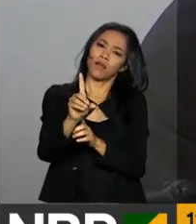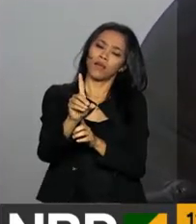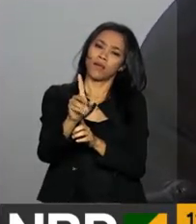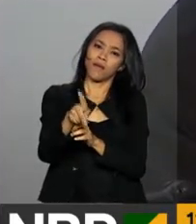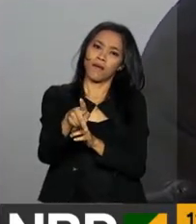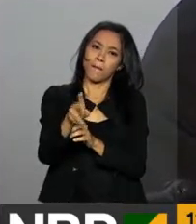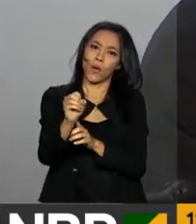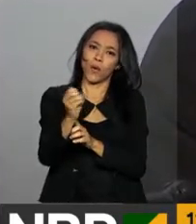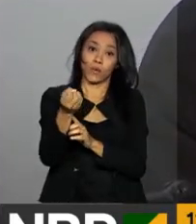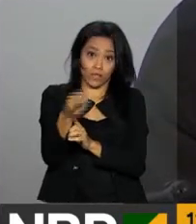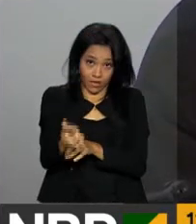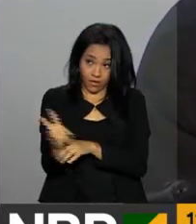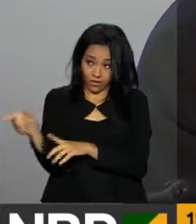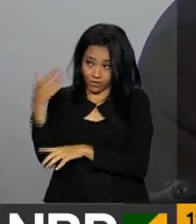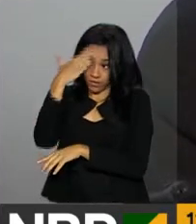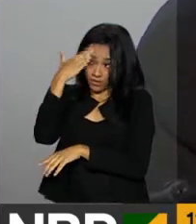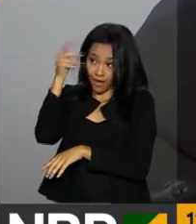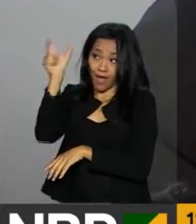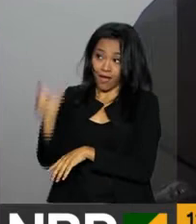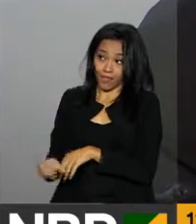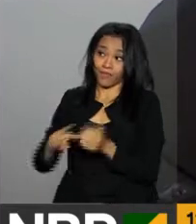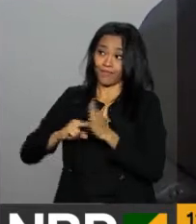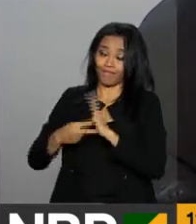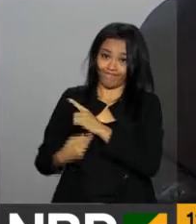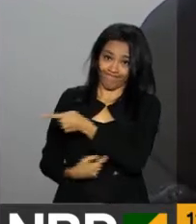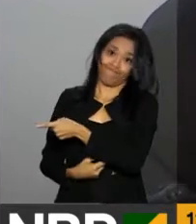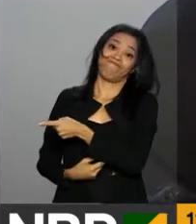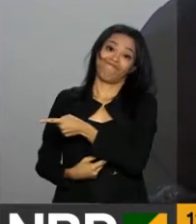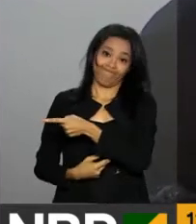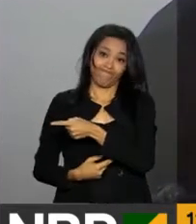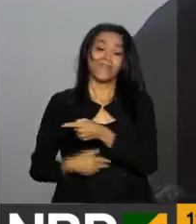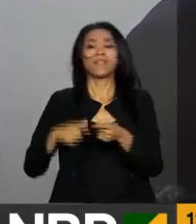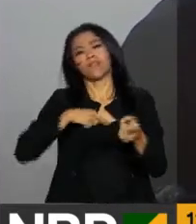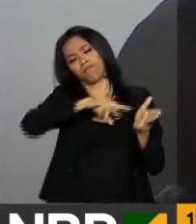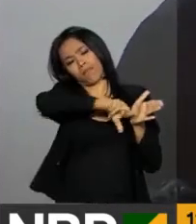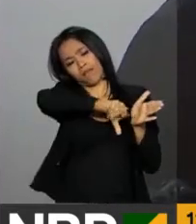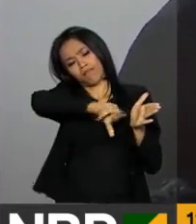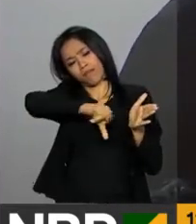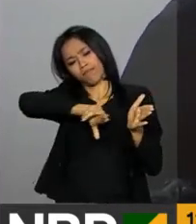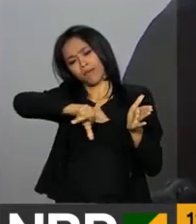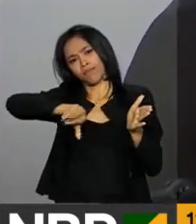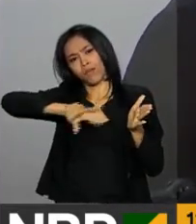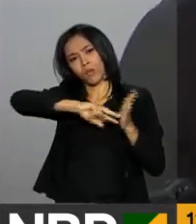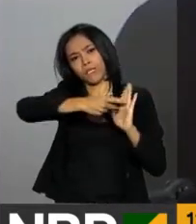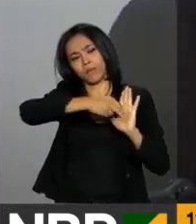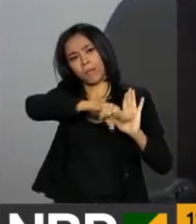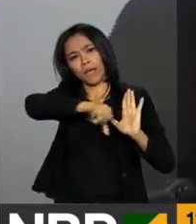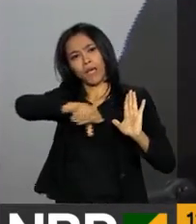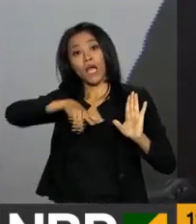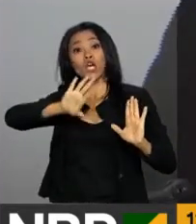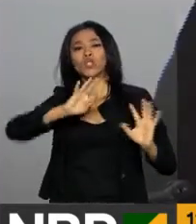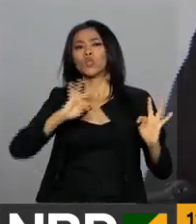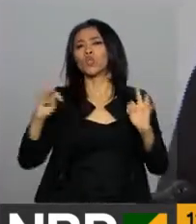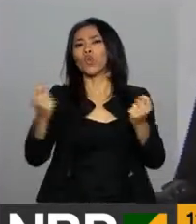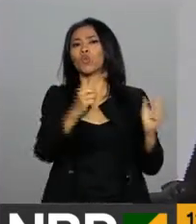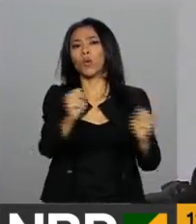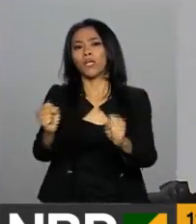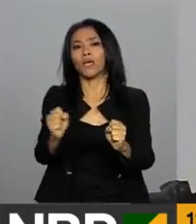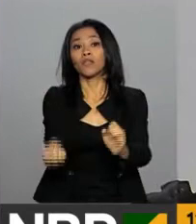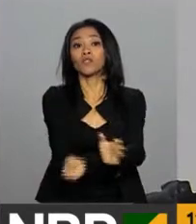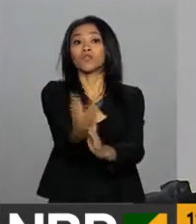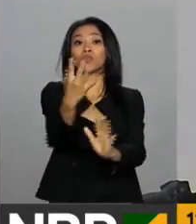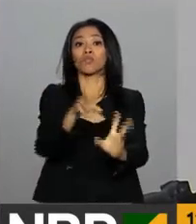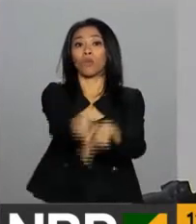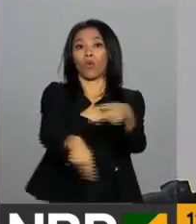osmar sabe disso nós encontramos várias várias acepções várias concepções coisas têm todo o poder emana do